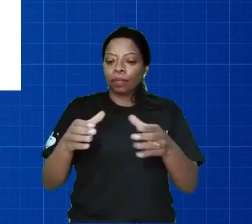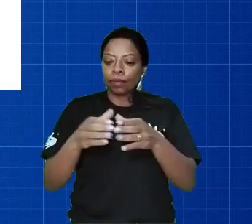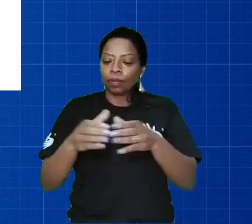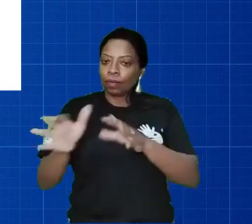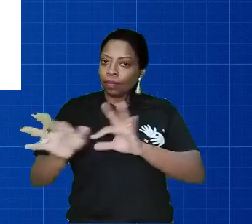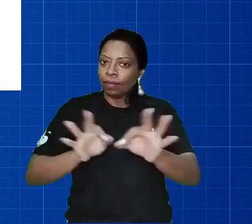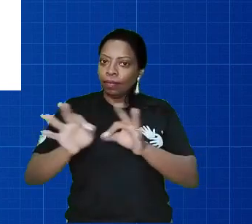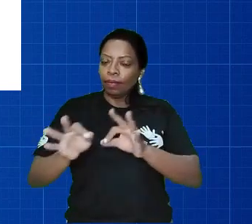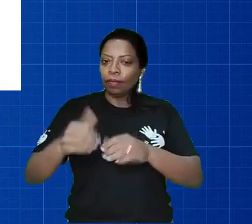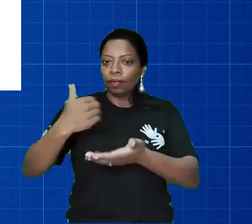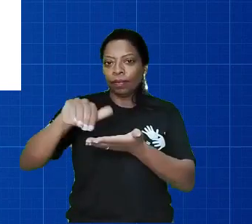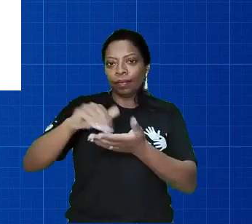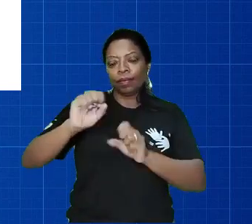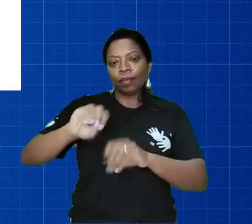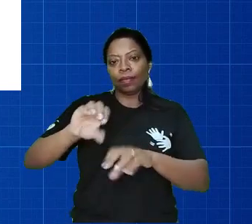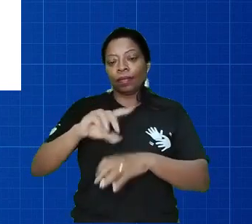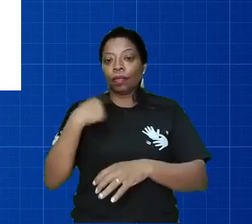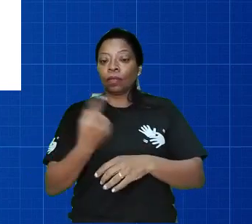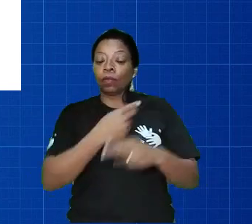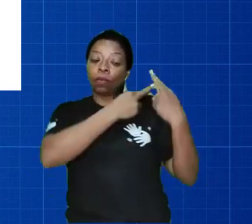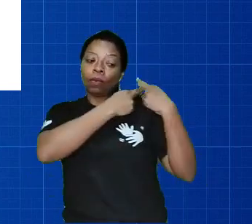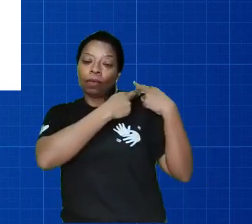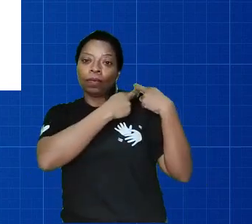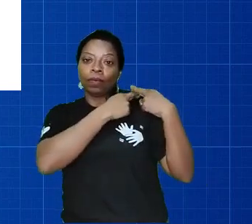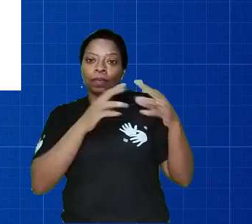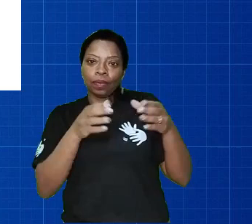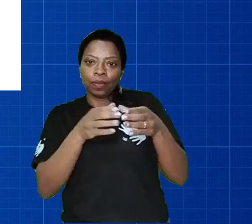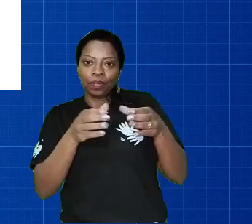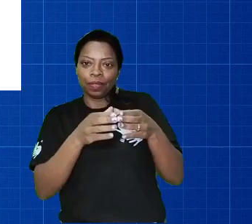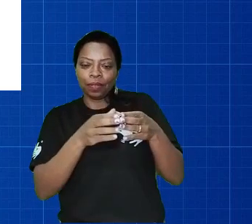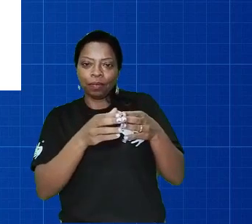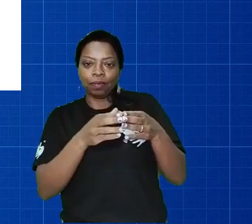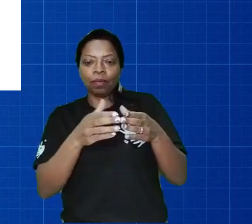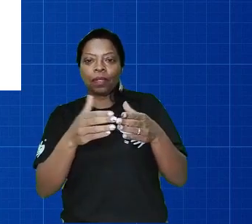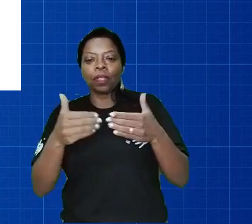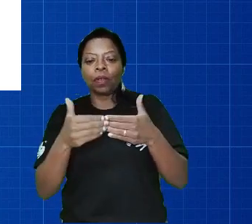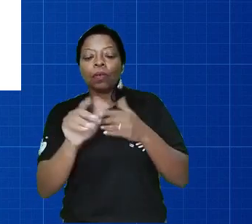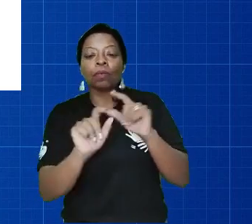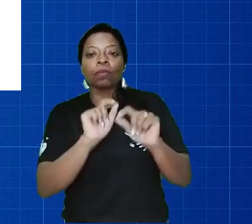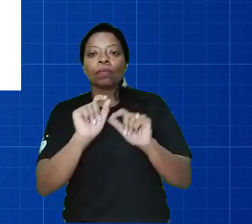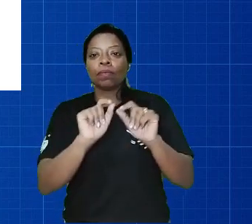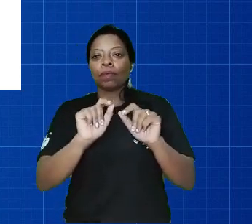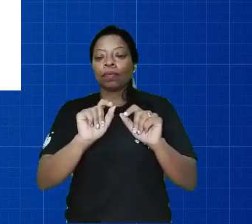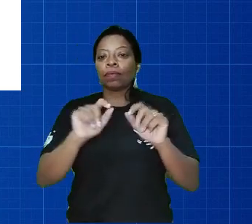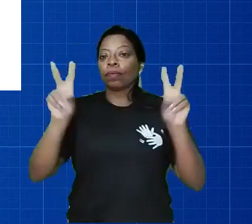A equipe do Departamento de Planejamento é responsável por acompanhar, entre outros assuntos